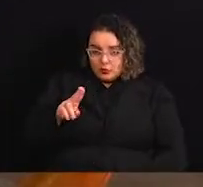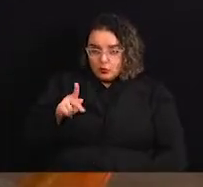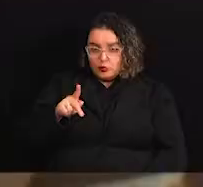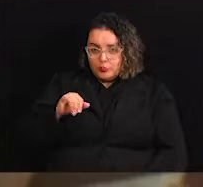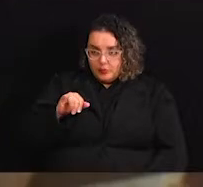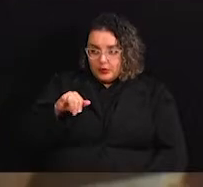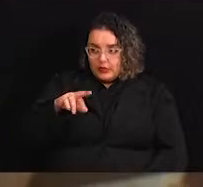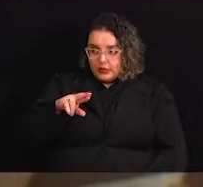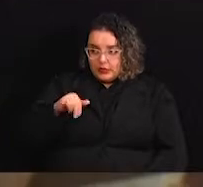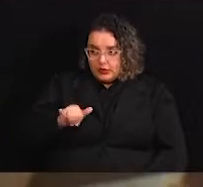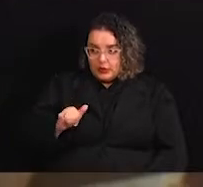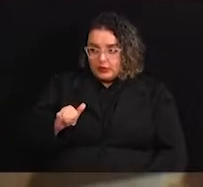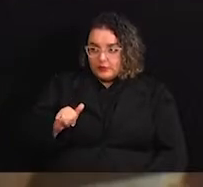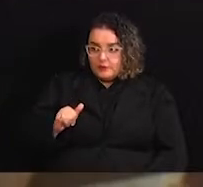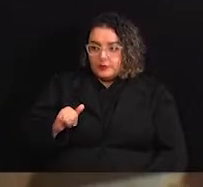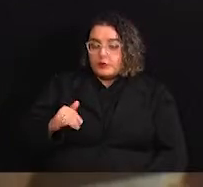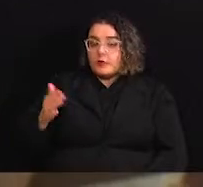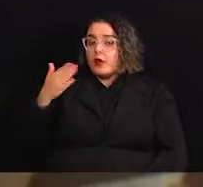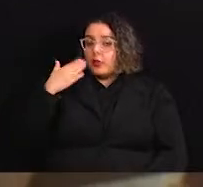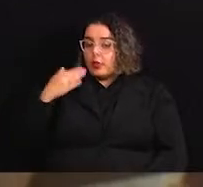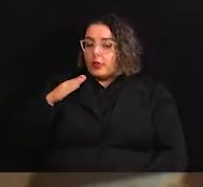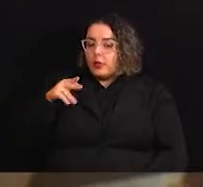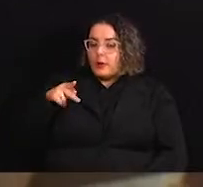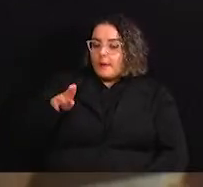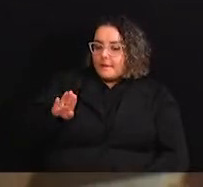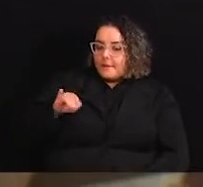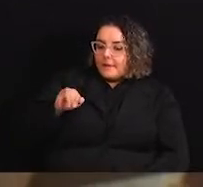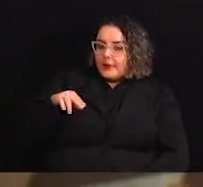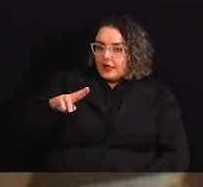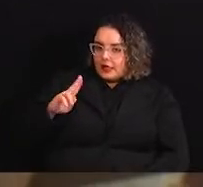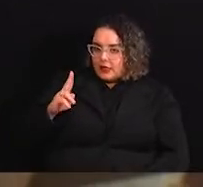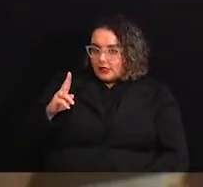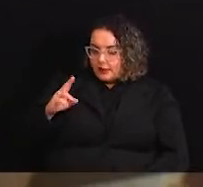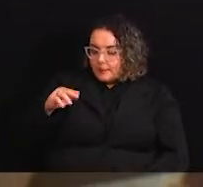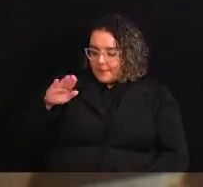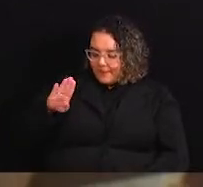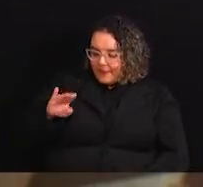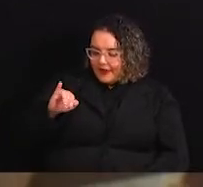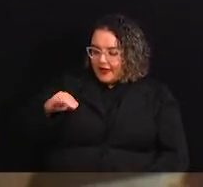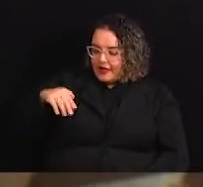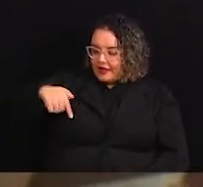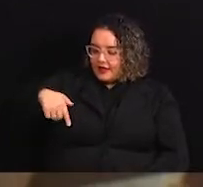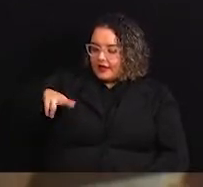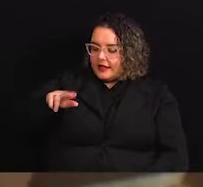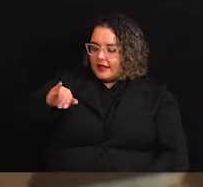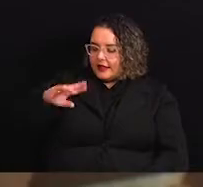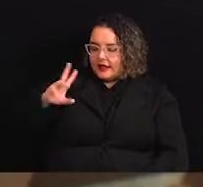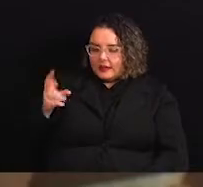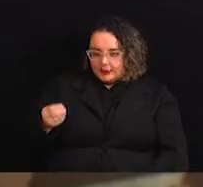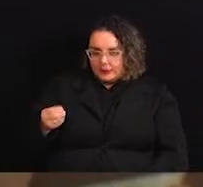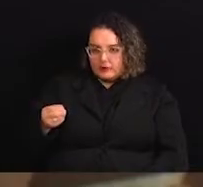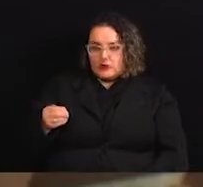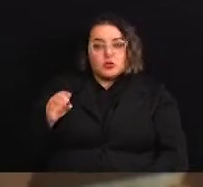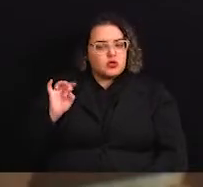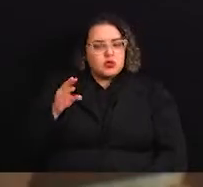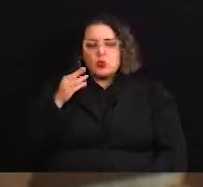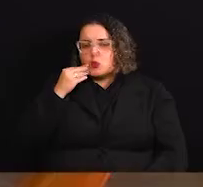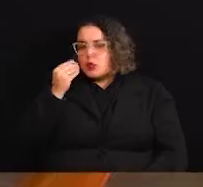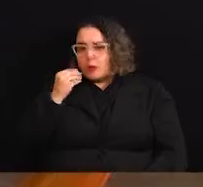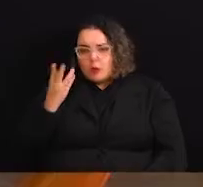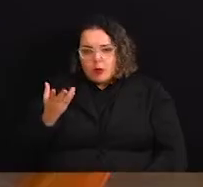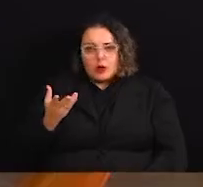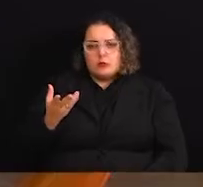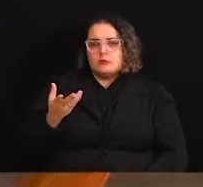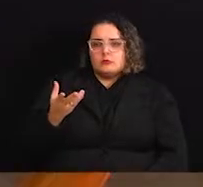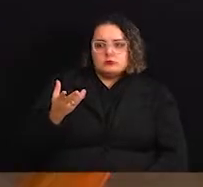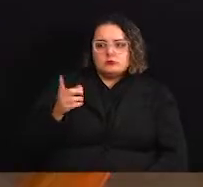um catupiry. A pimenta é uma pimenta biquinho, ela não é ardida, ela só tem sabor. É muito bacana, é opcional também, se você quiser pôr, você coloca, se